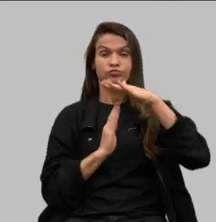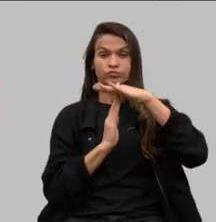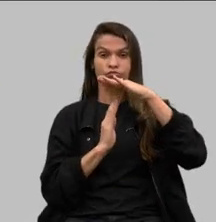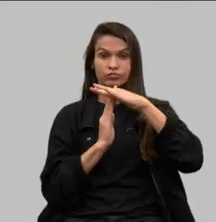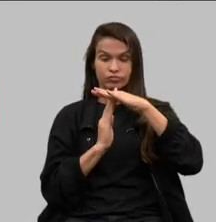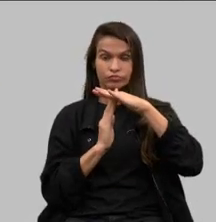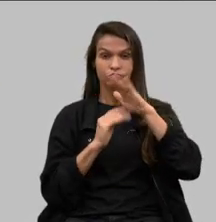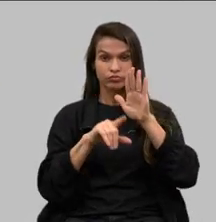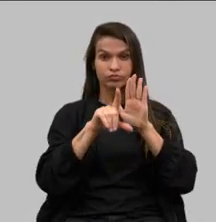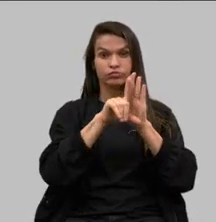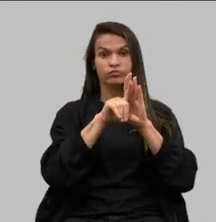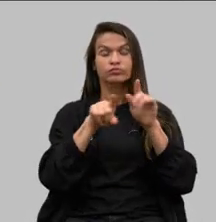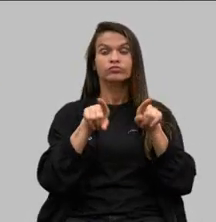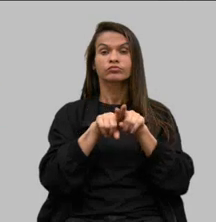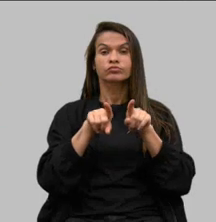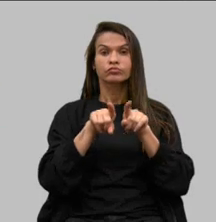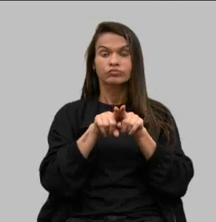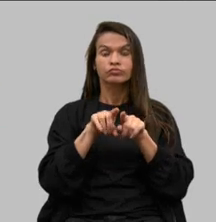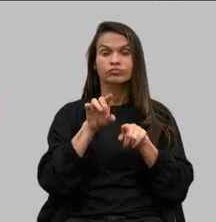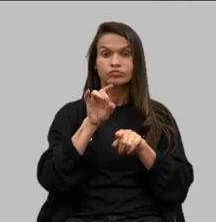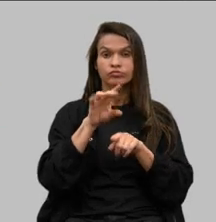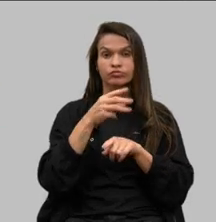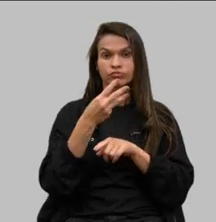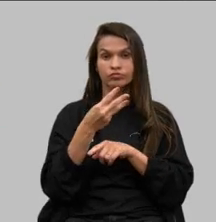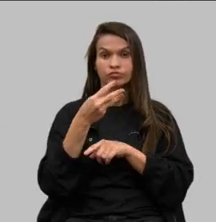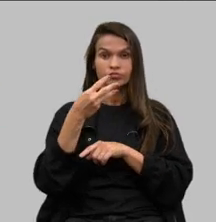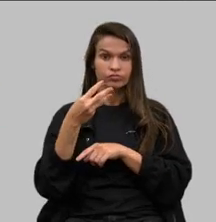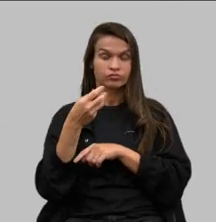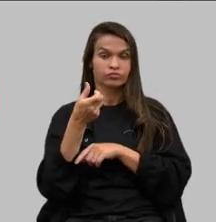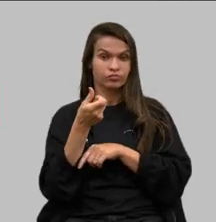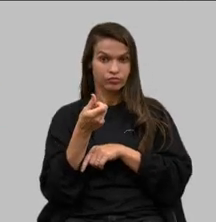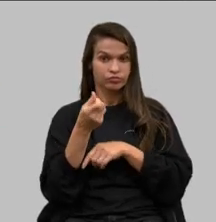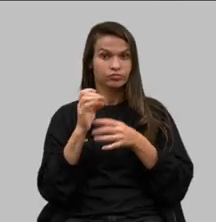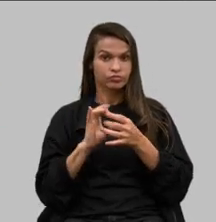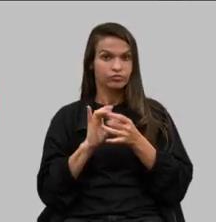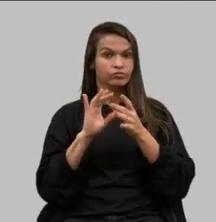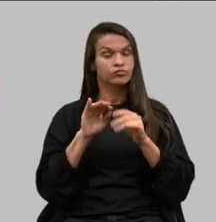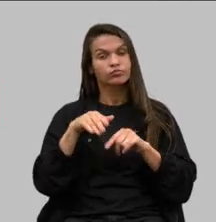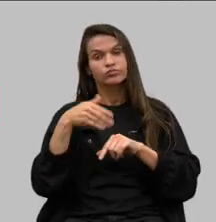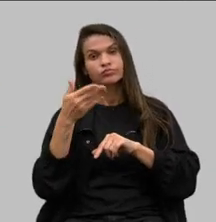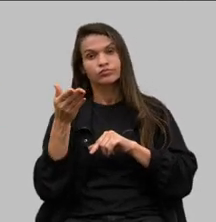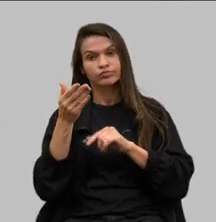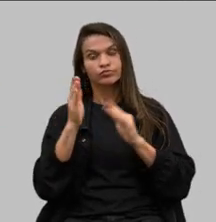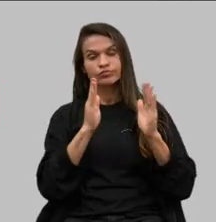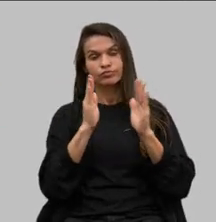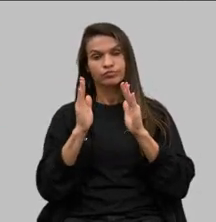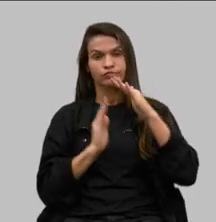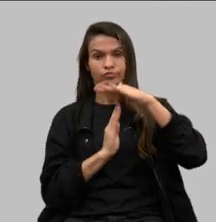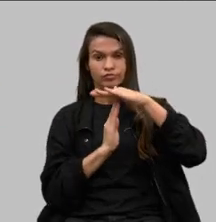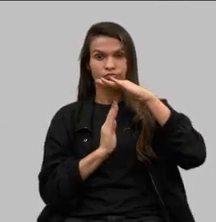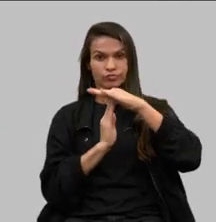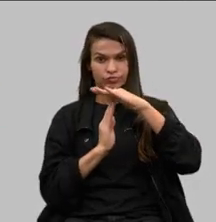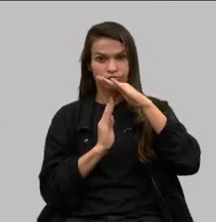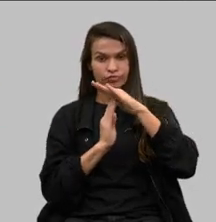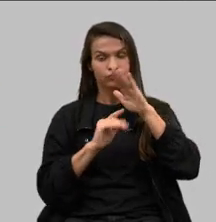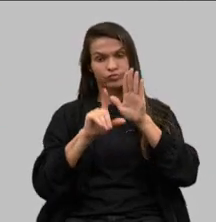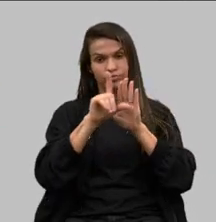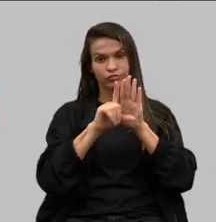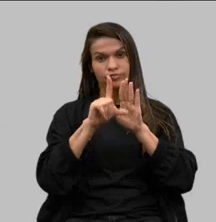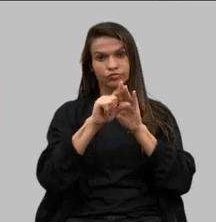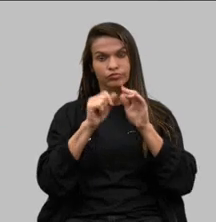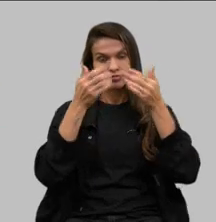passivo apenas 336 que estão fora do prazo legal eh de